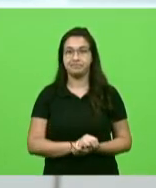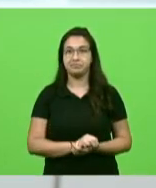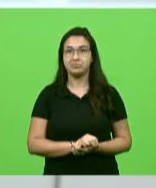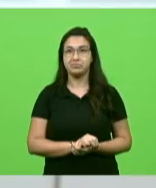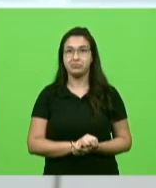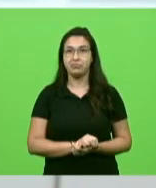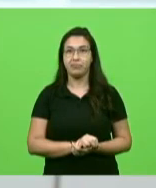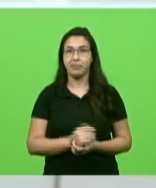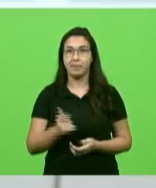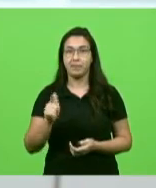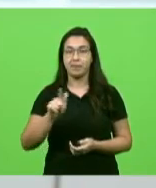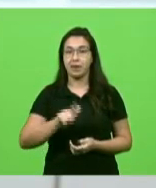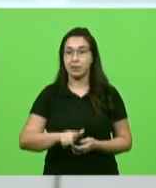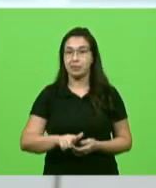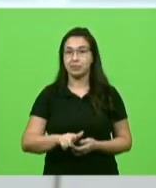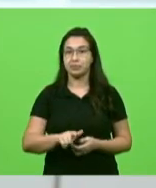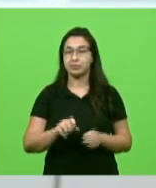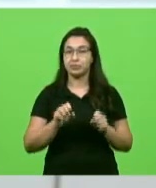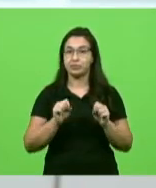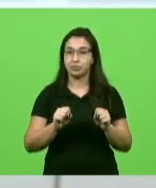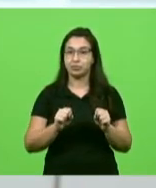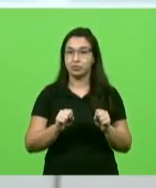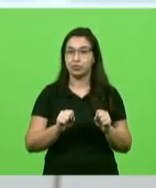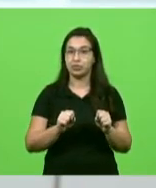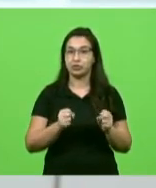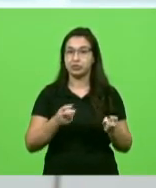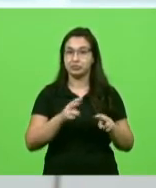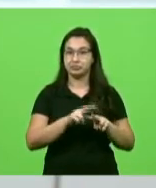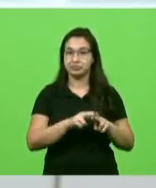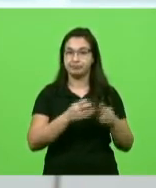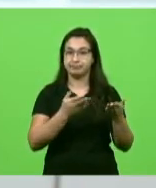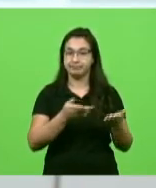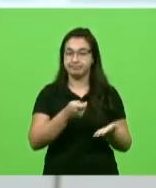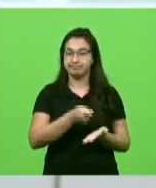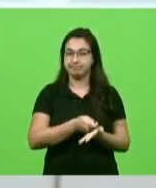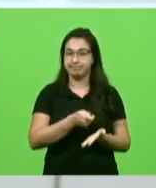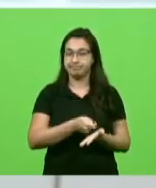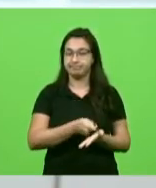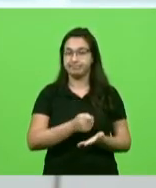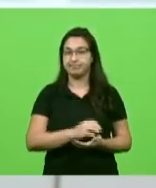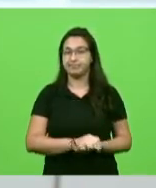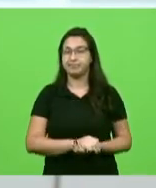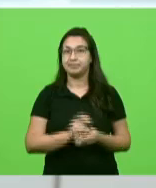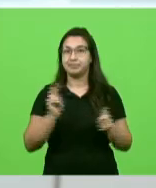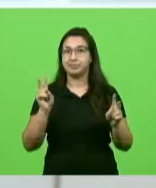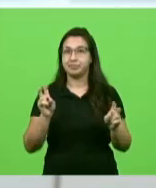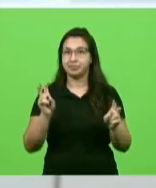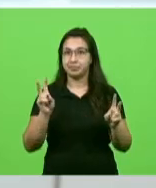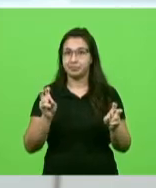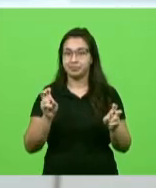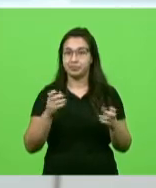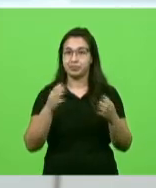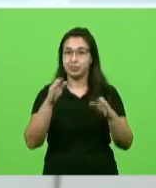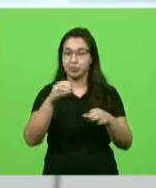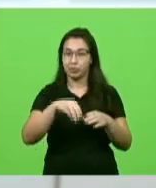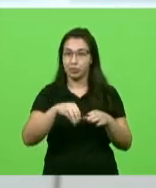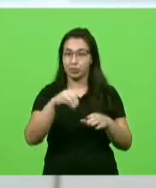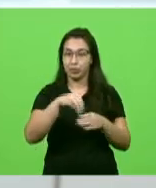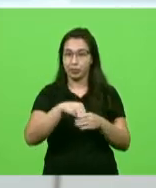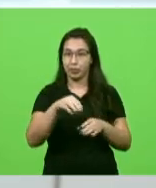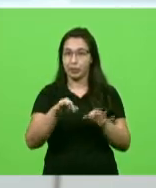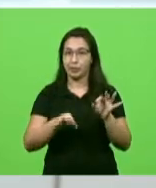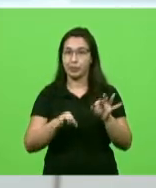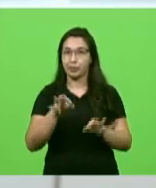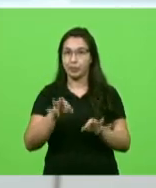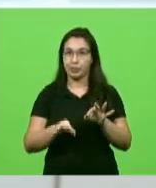também na hipótese de Condenação é que pastas no juízo político os fatos